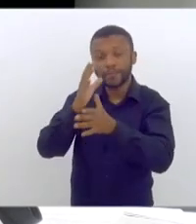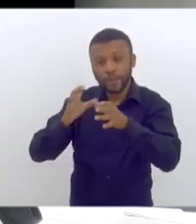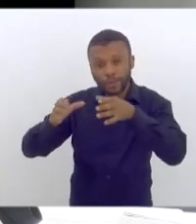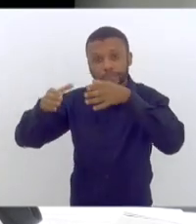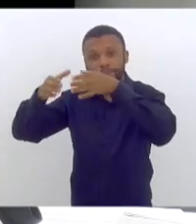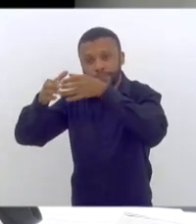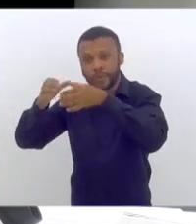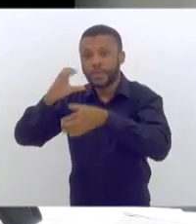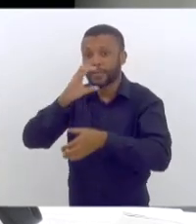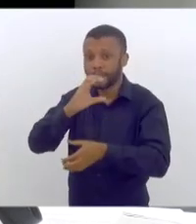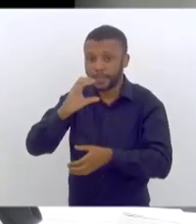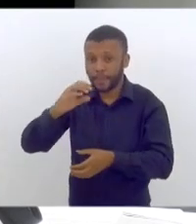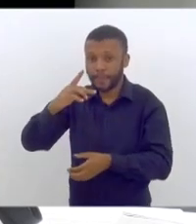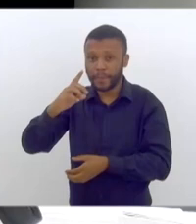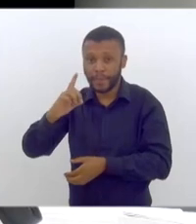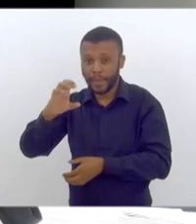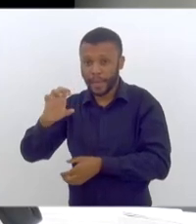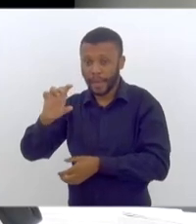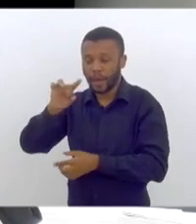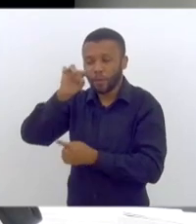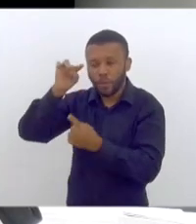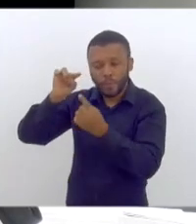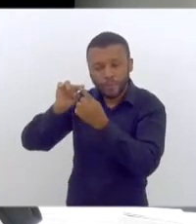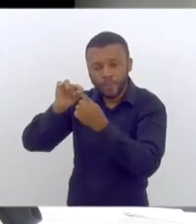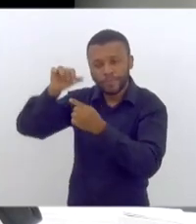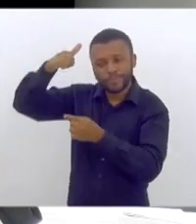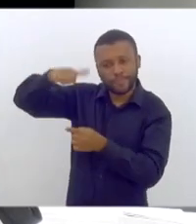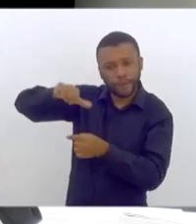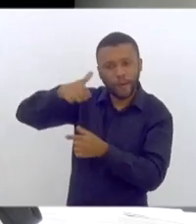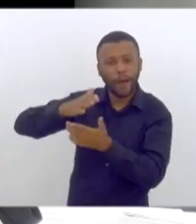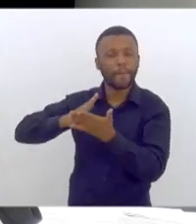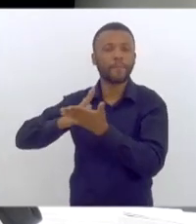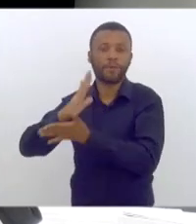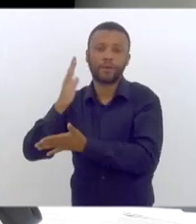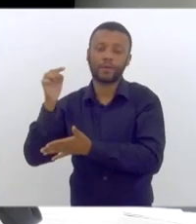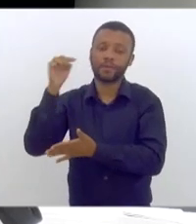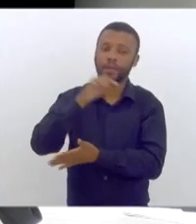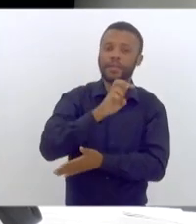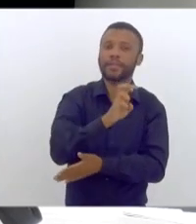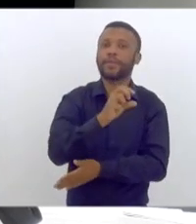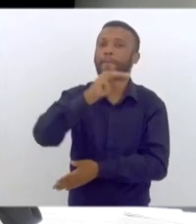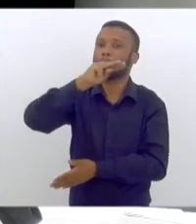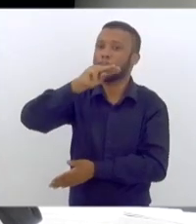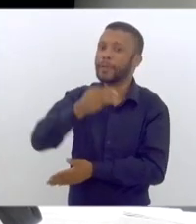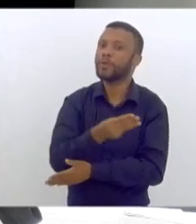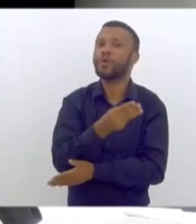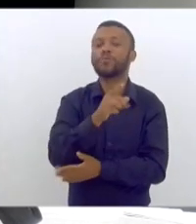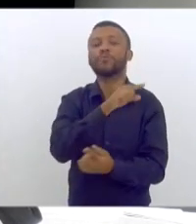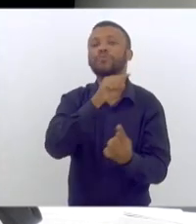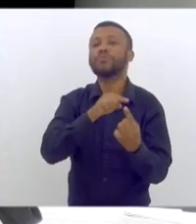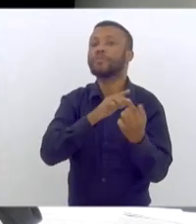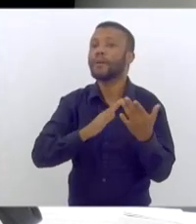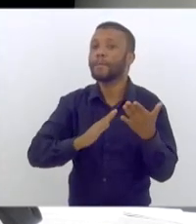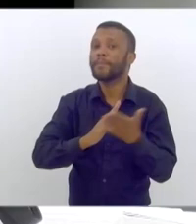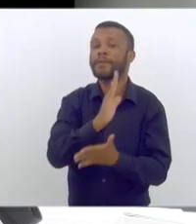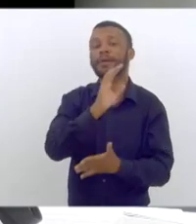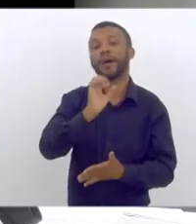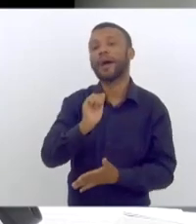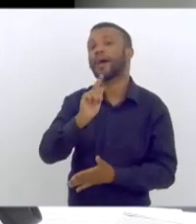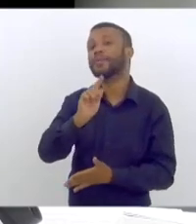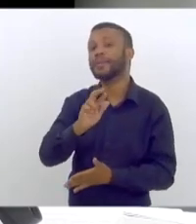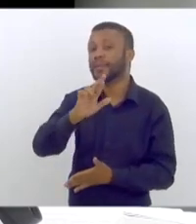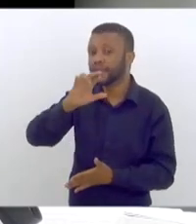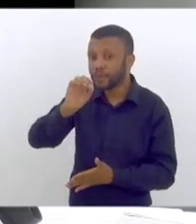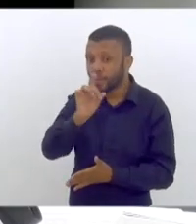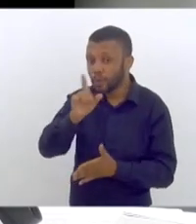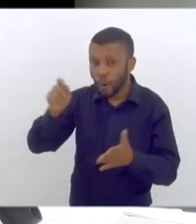rito com a CPP para aprovação e a redação atual Ela tem os 5 milhões para aprovação direta nas de rio com a anuência